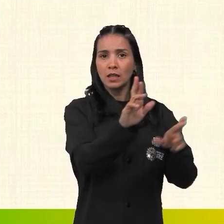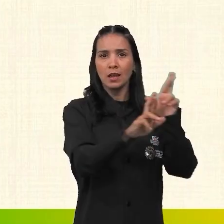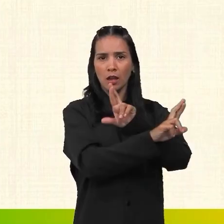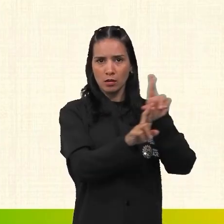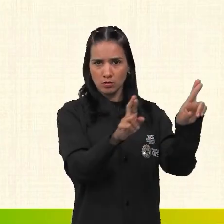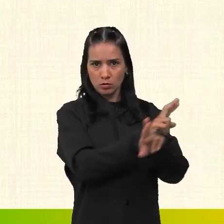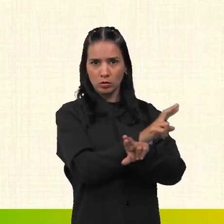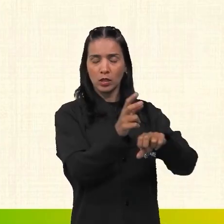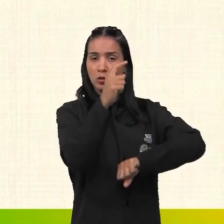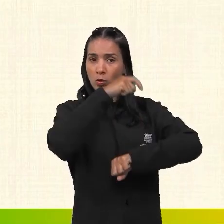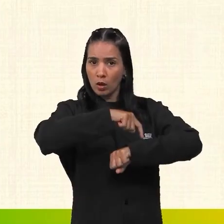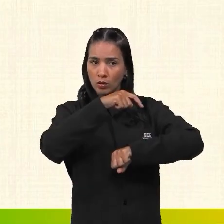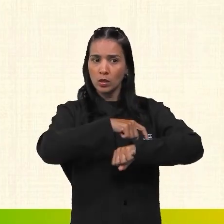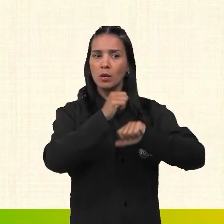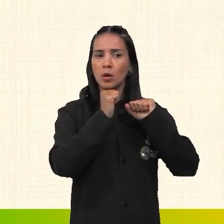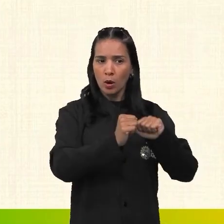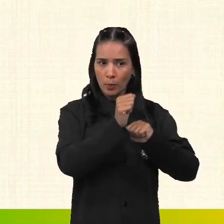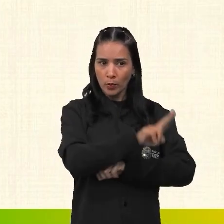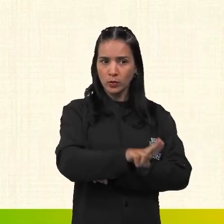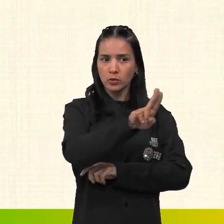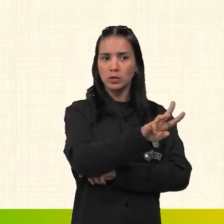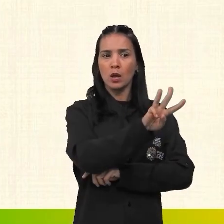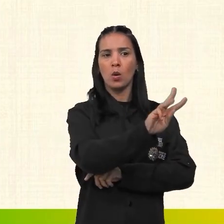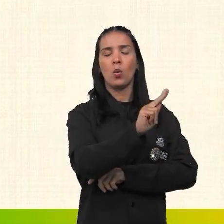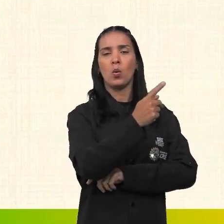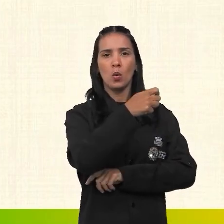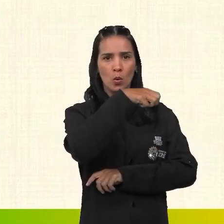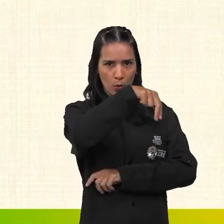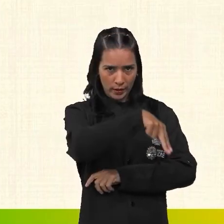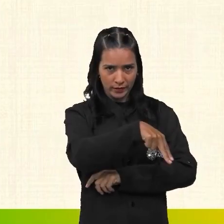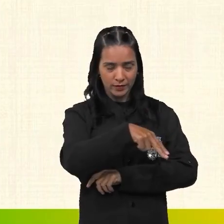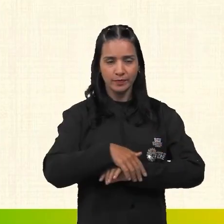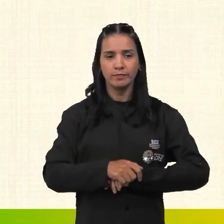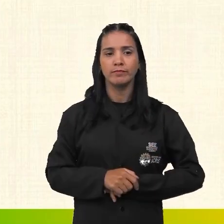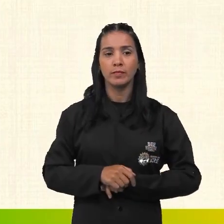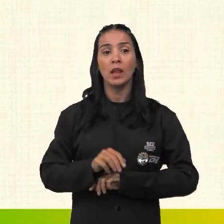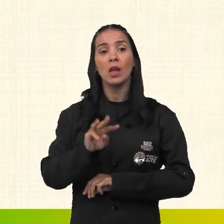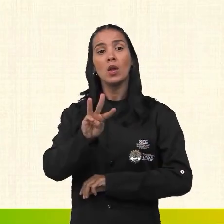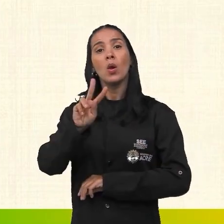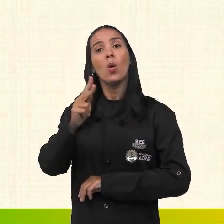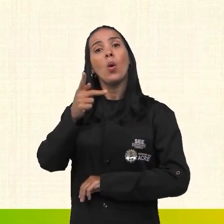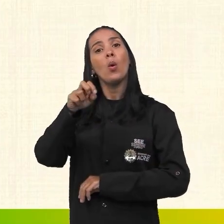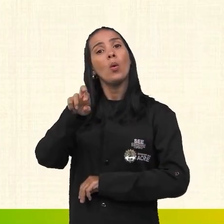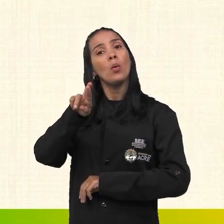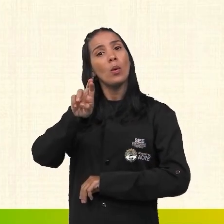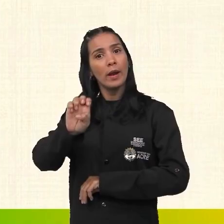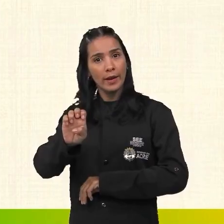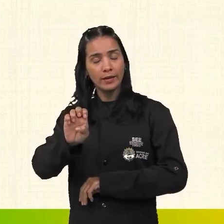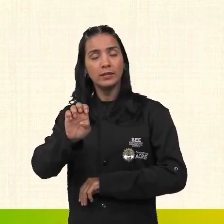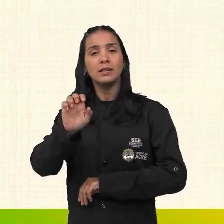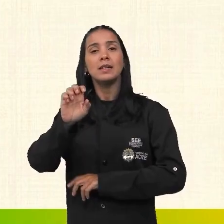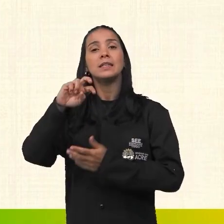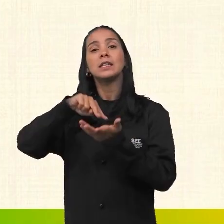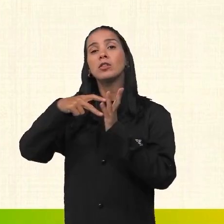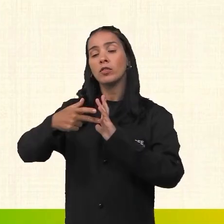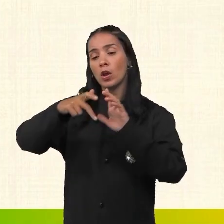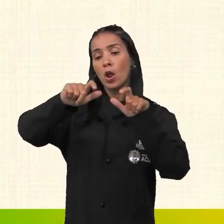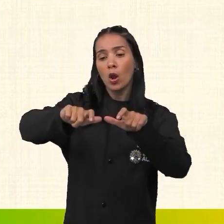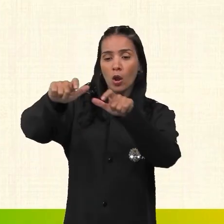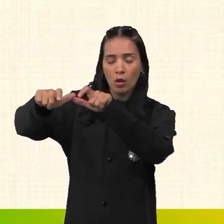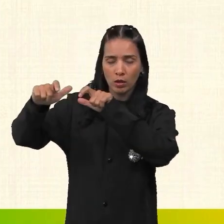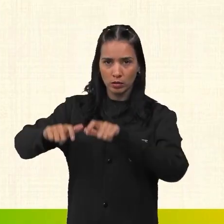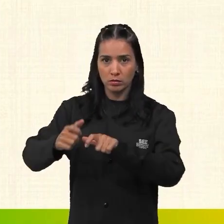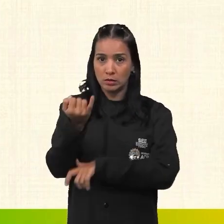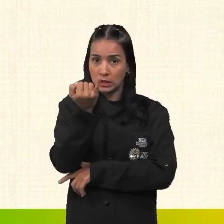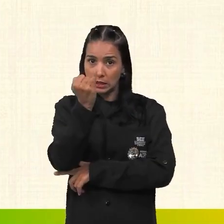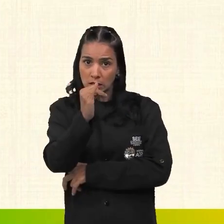você falar when, quando. E o where é utilizado para você falar de locais. Então, toda vez